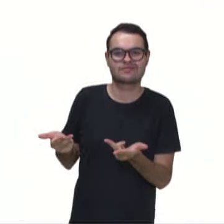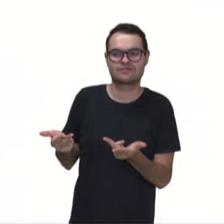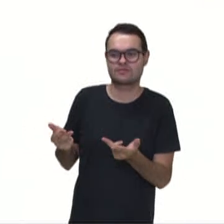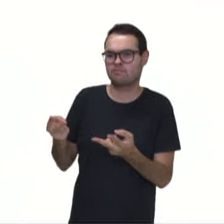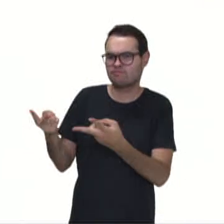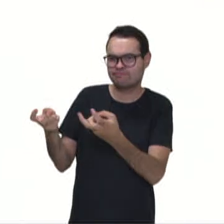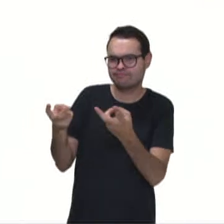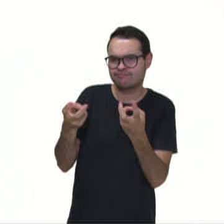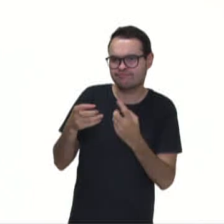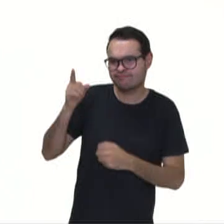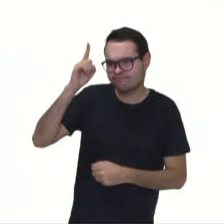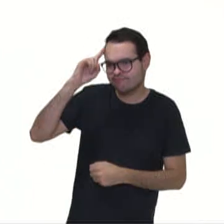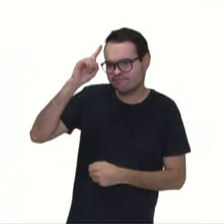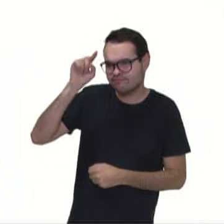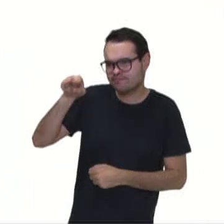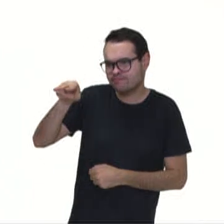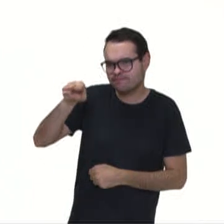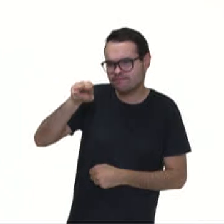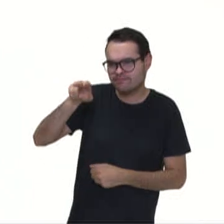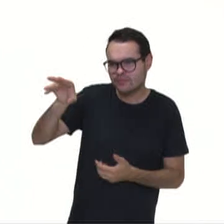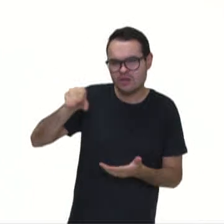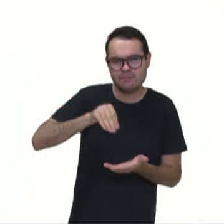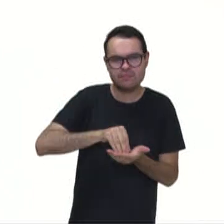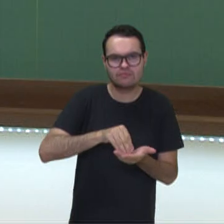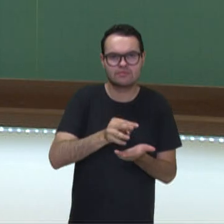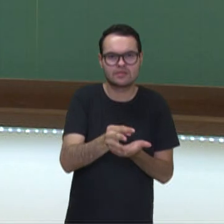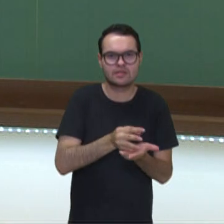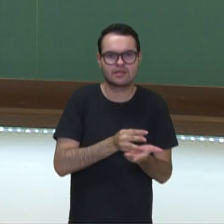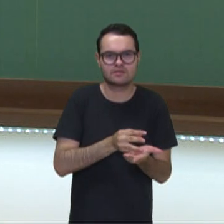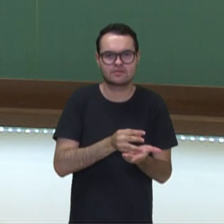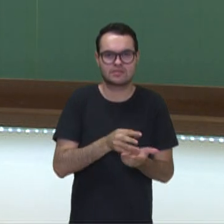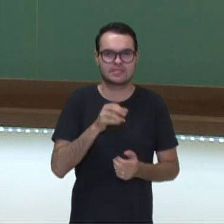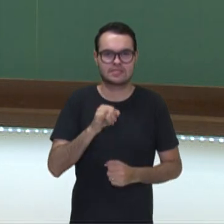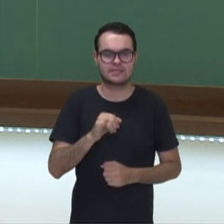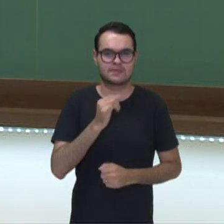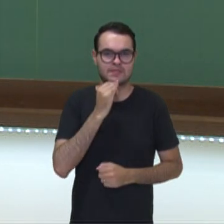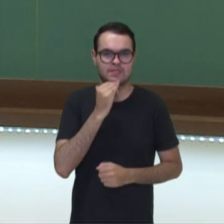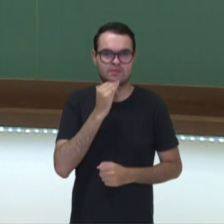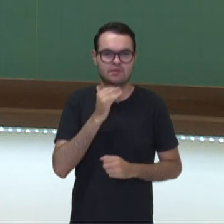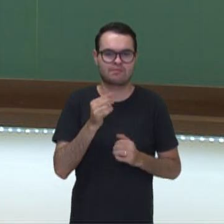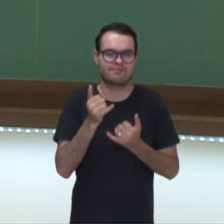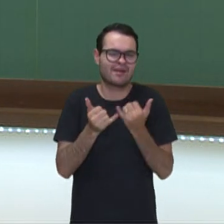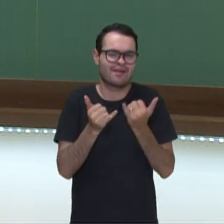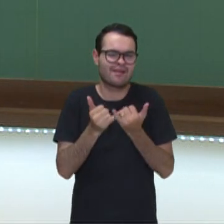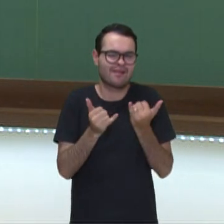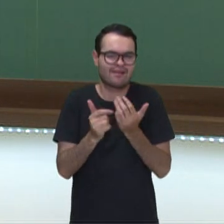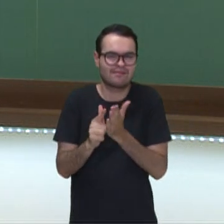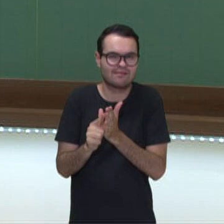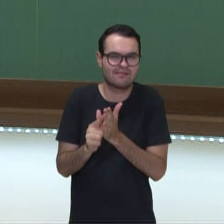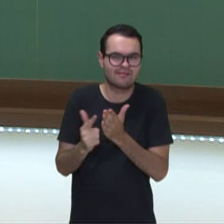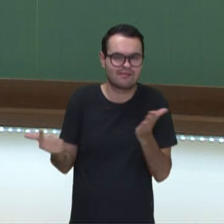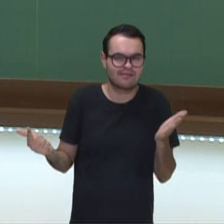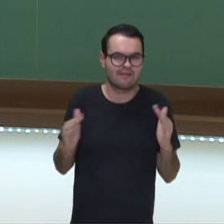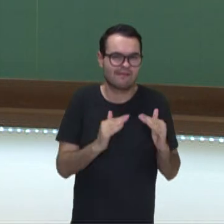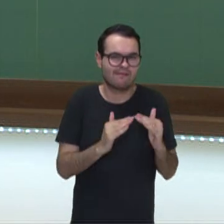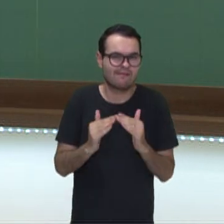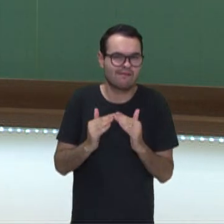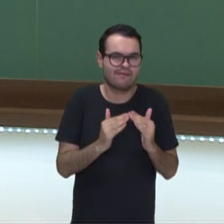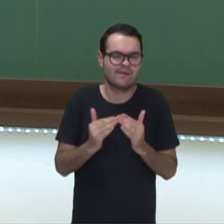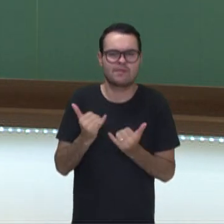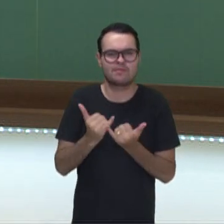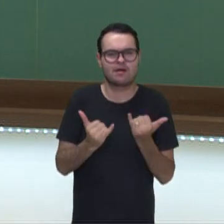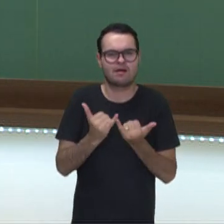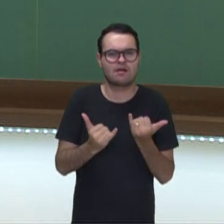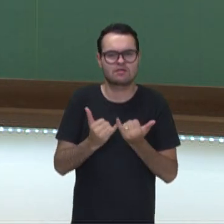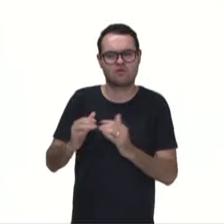do cotidiano. Observem que é um texto que se avizinha assim do jornalismo, da comunicação social, por assim